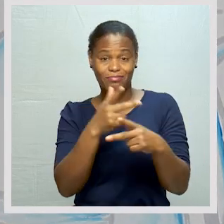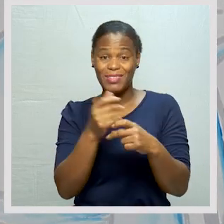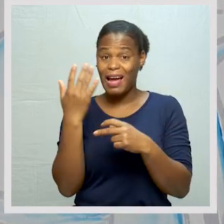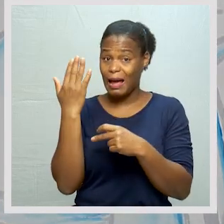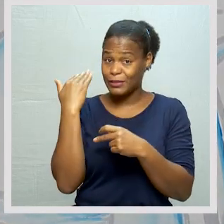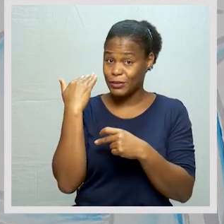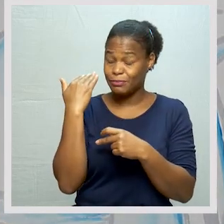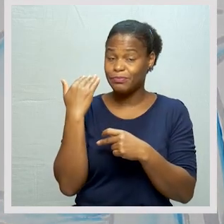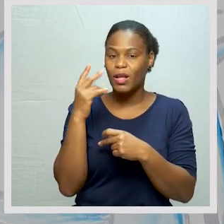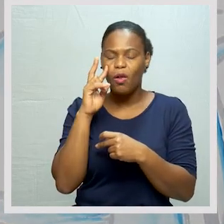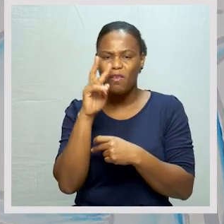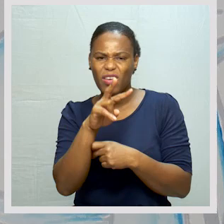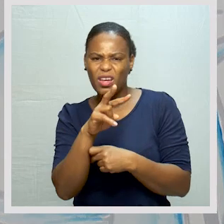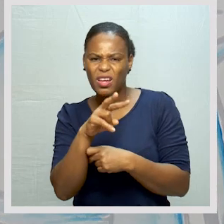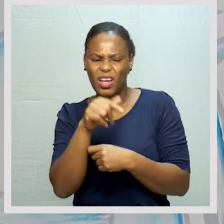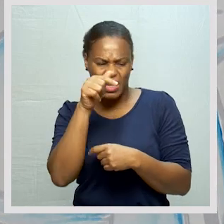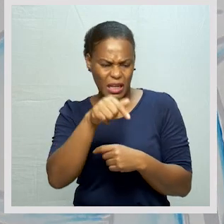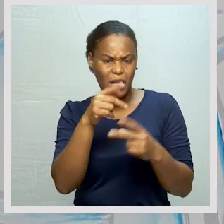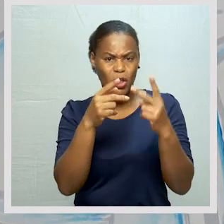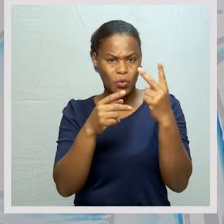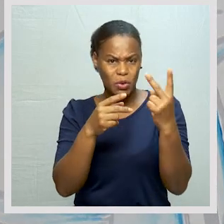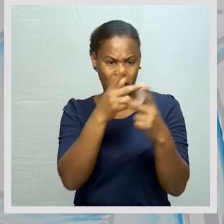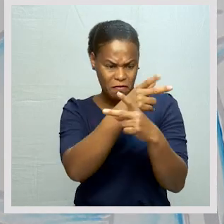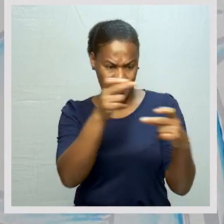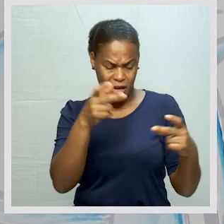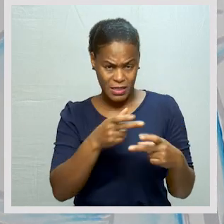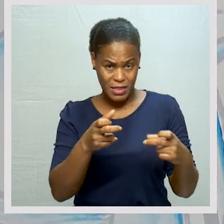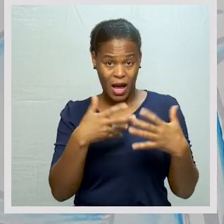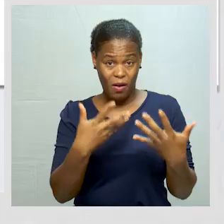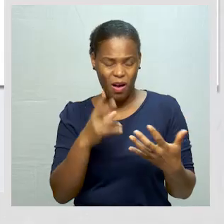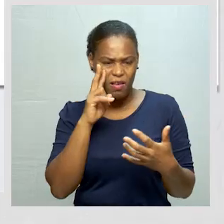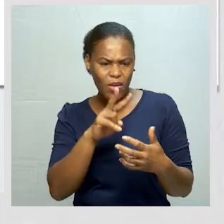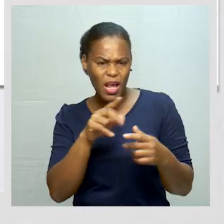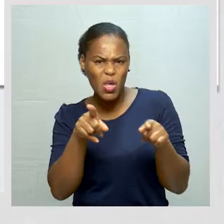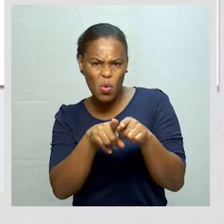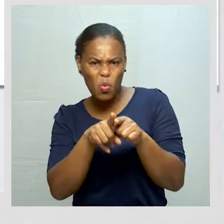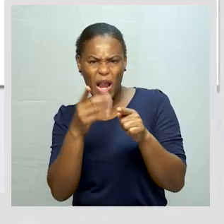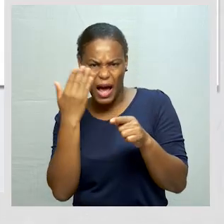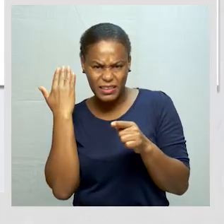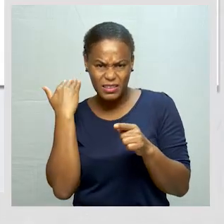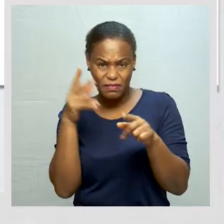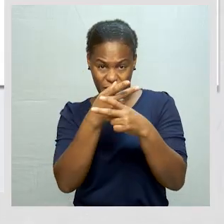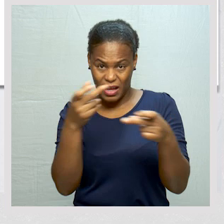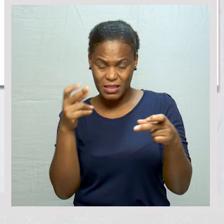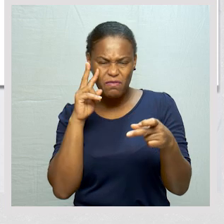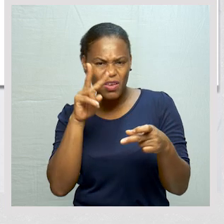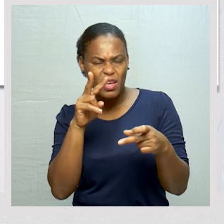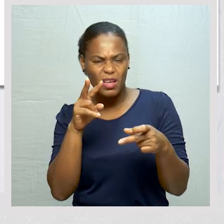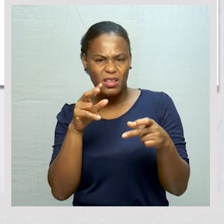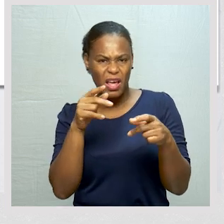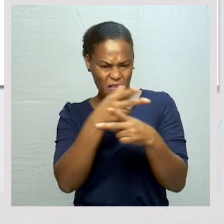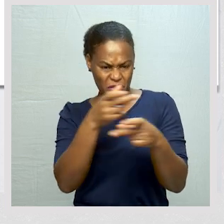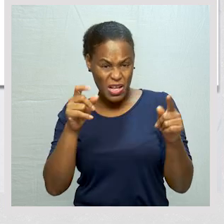anteriormente, estas frases, comparando com as outras, são iguais? São curtas? Observem bem, são